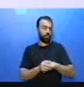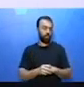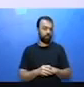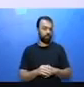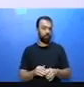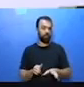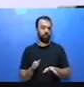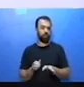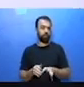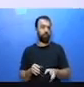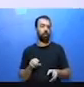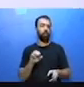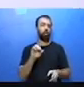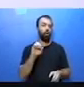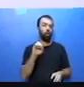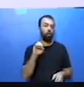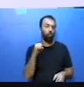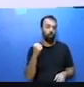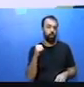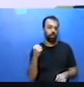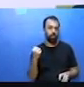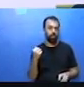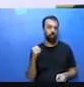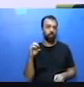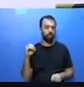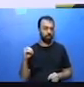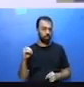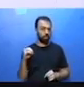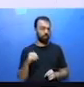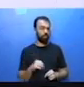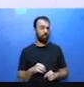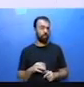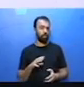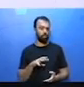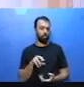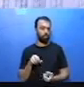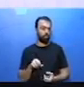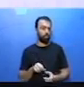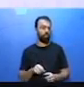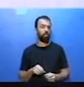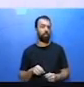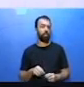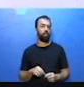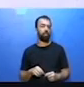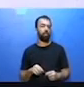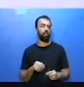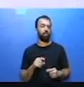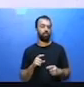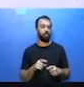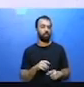total, que é 80, nós achamos aqui, e fazer vezes 20.